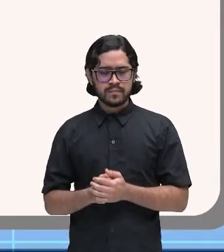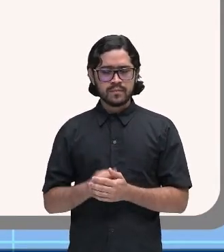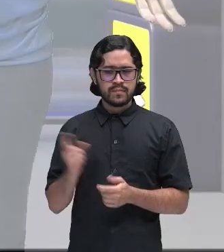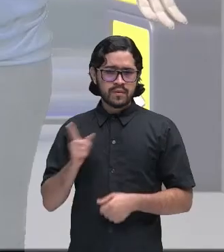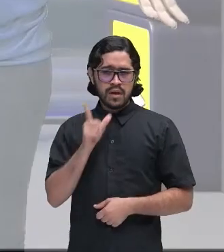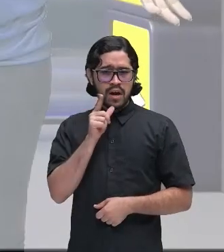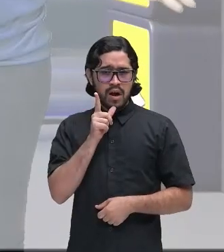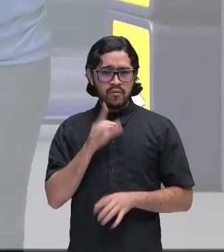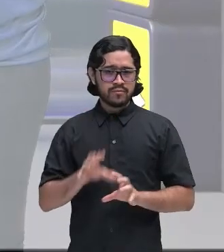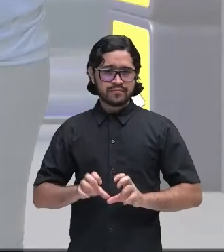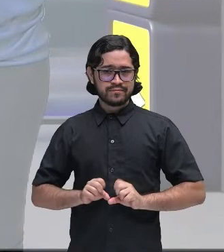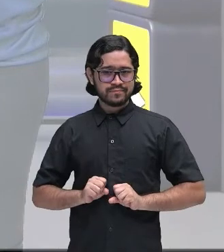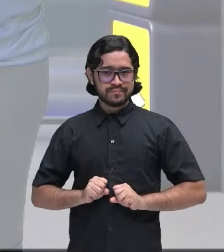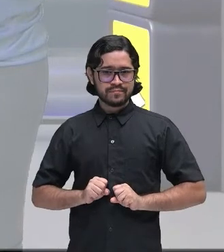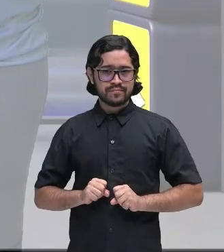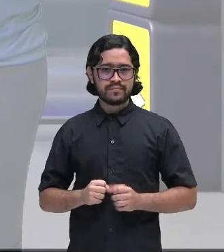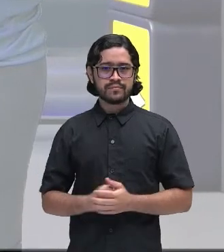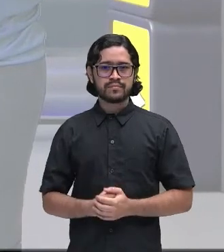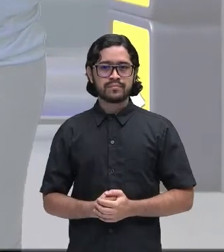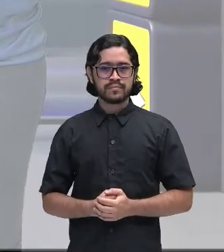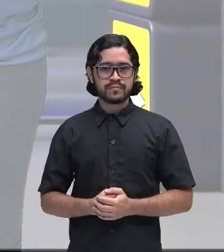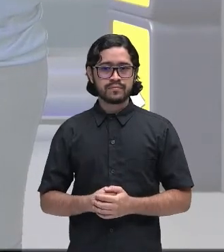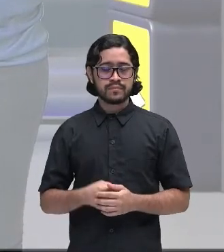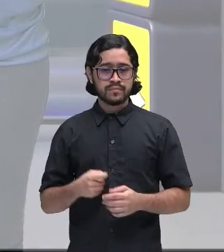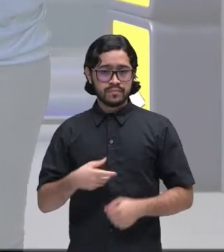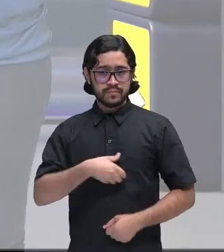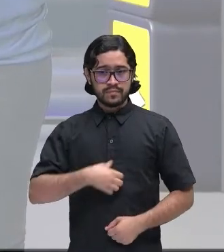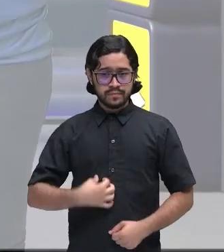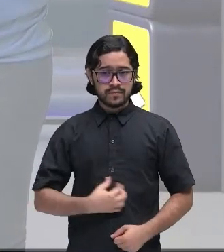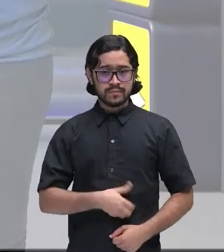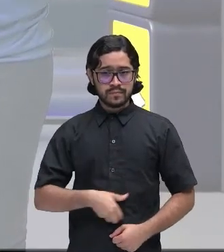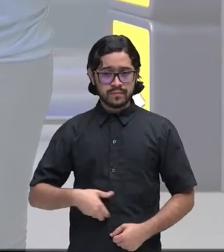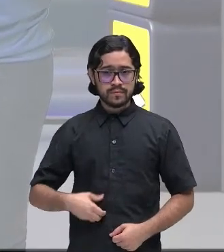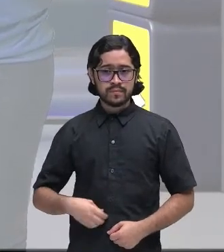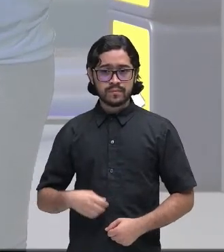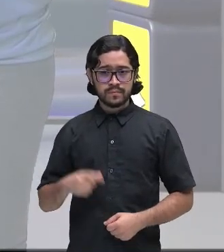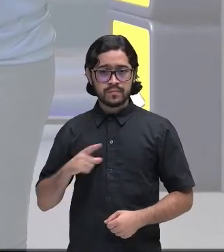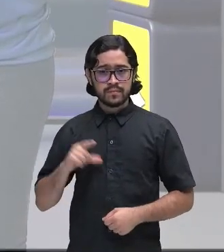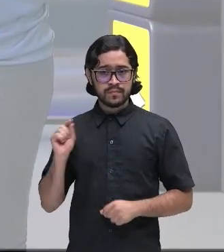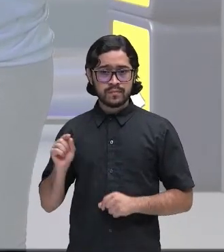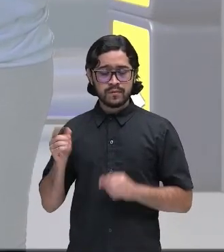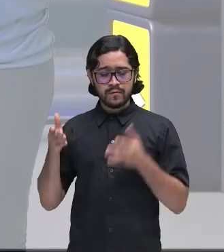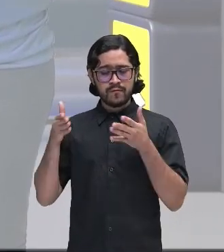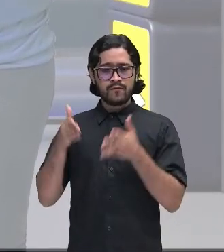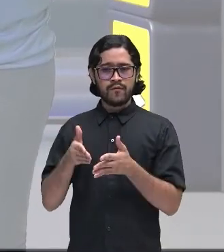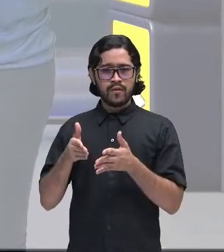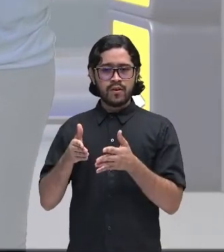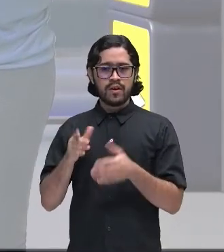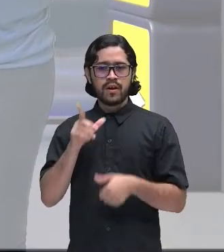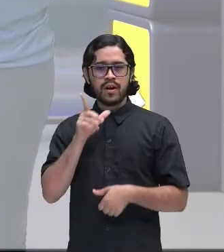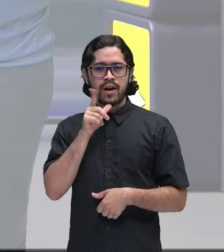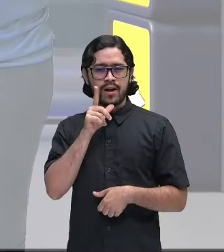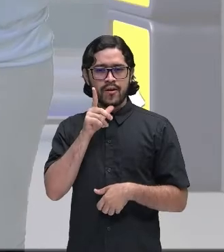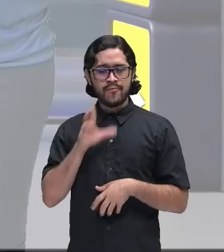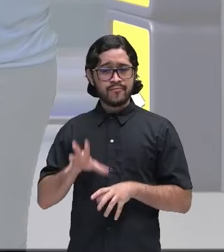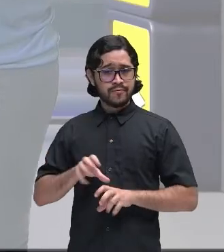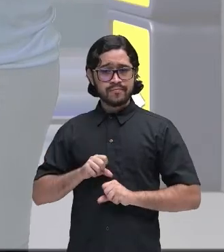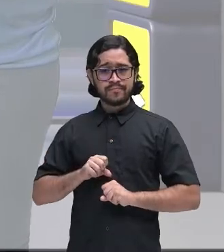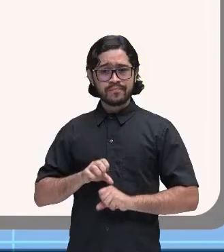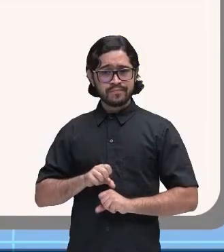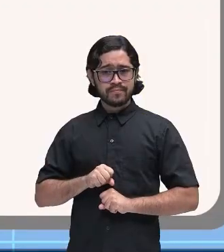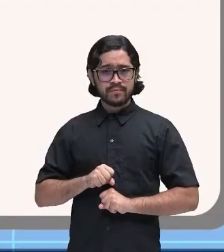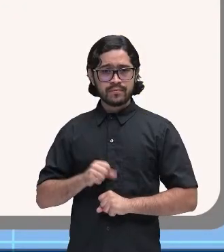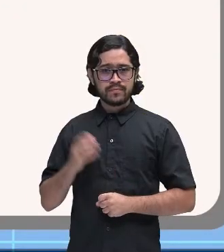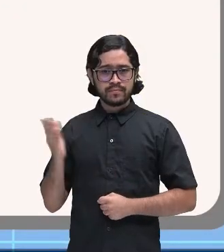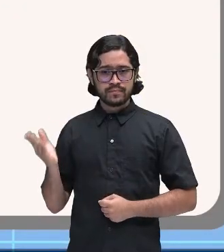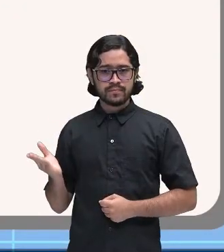água, tá? Então, no intestino grosso, nós temos como foco a absorção de água, como está aí na cartela